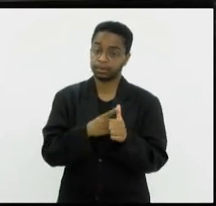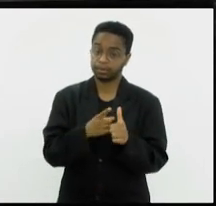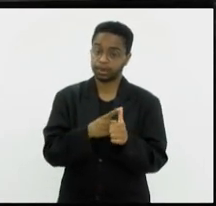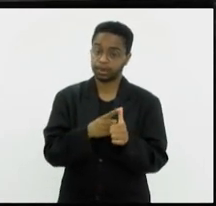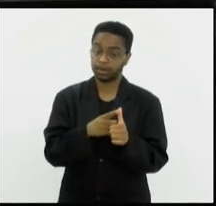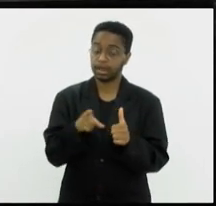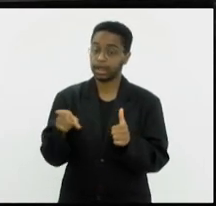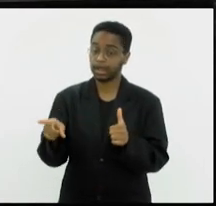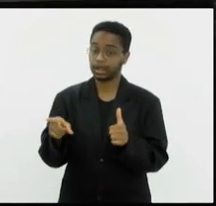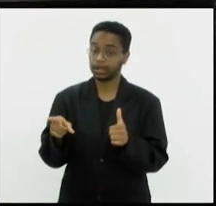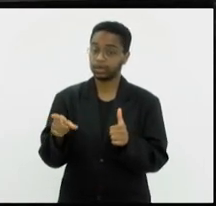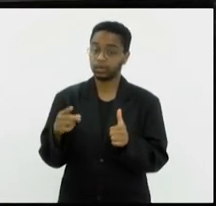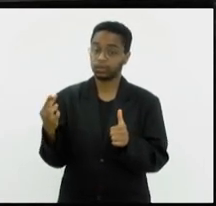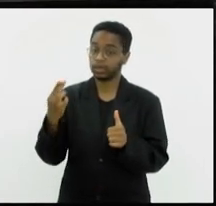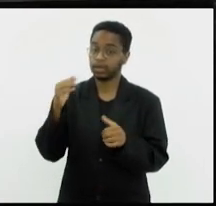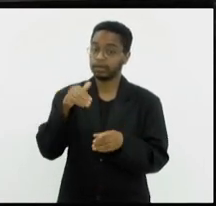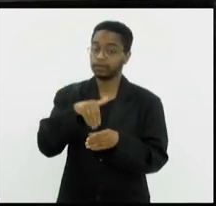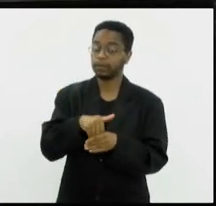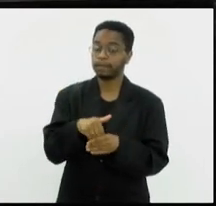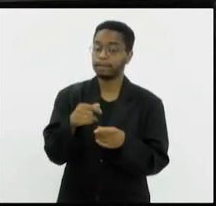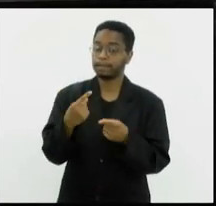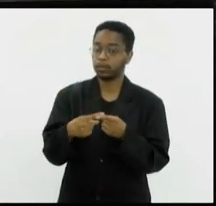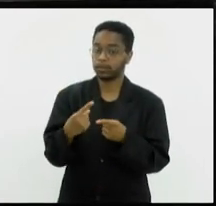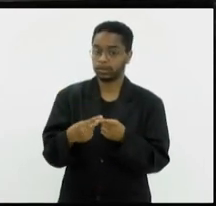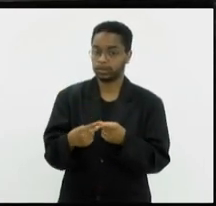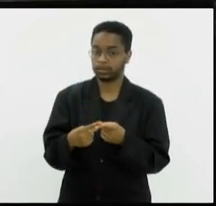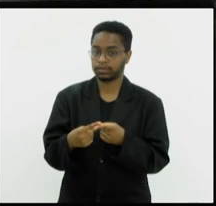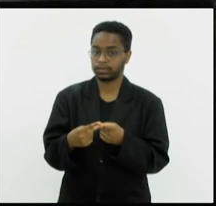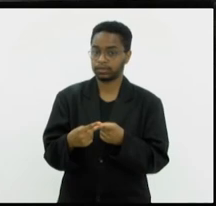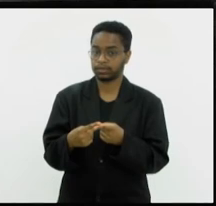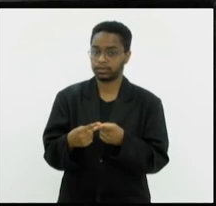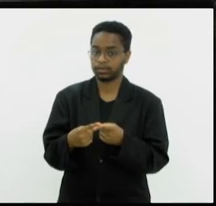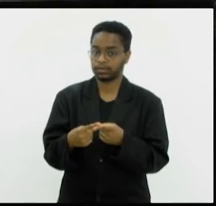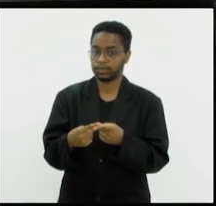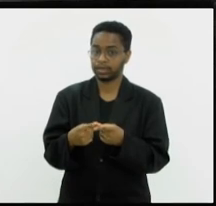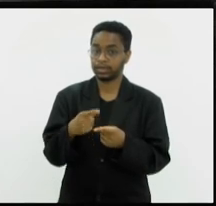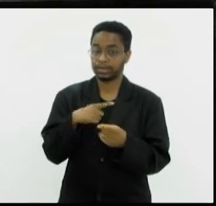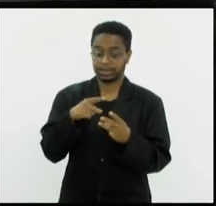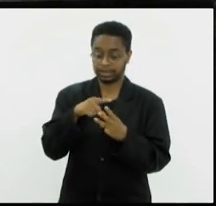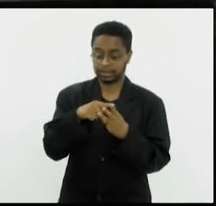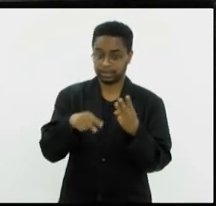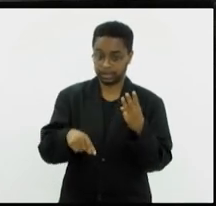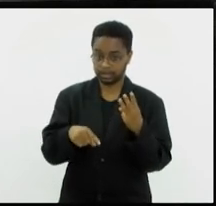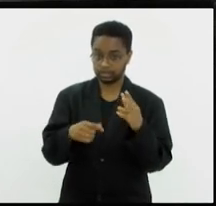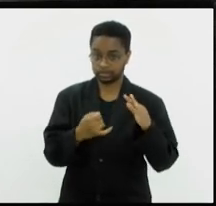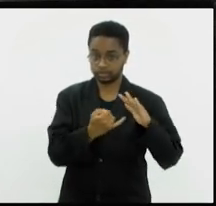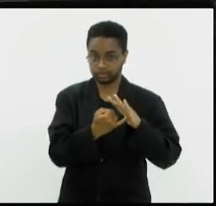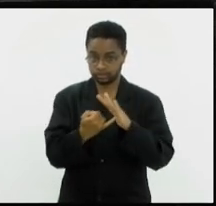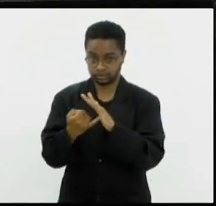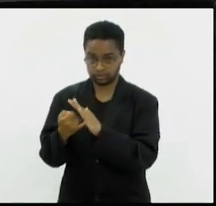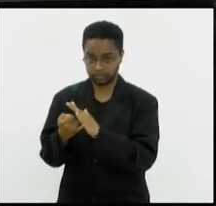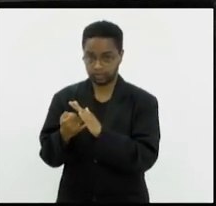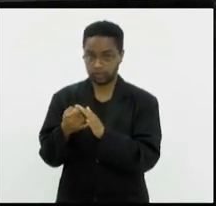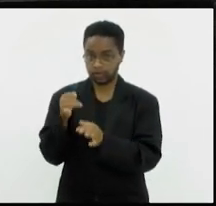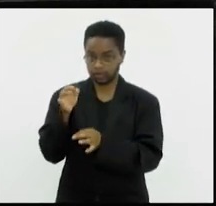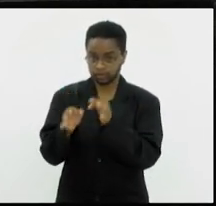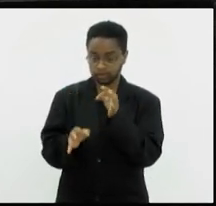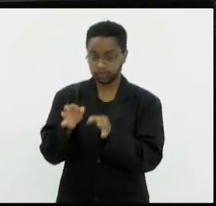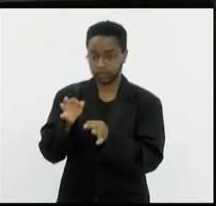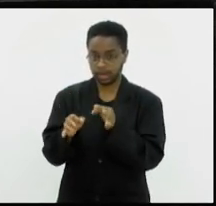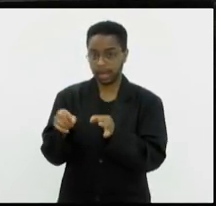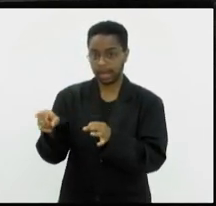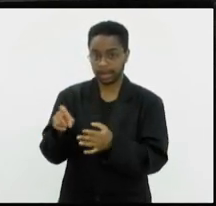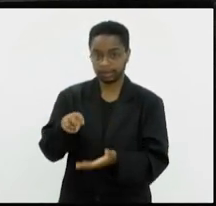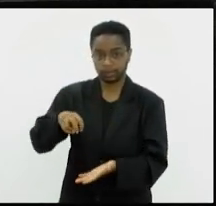ficou inelegível porque julgado por três instâncias ele foi